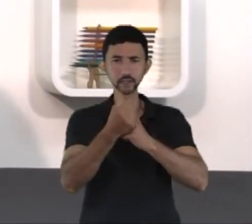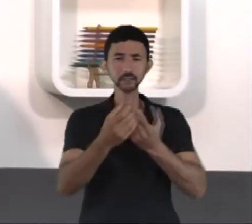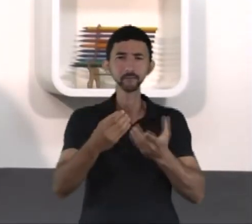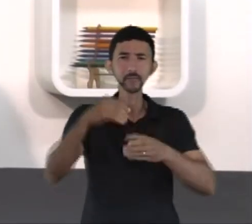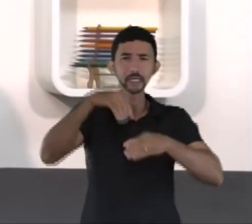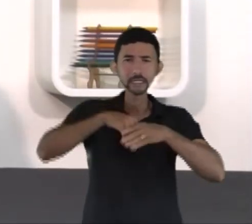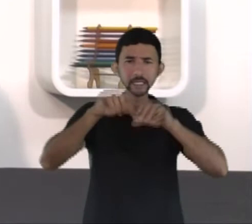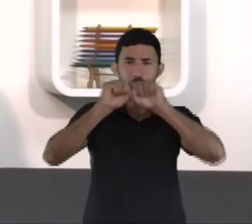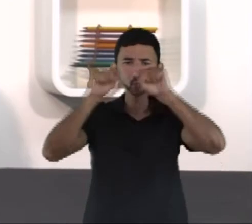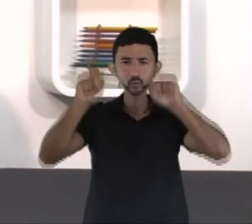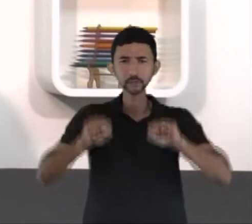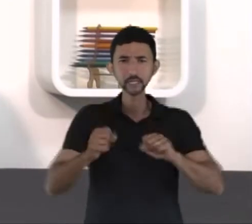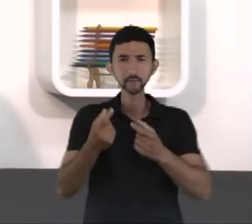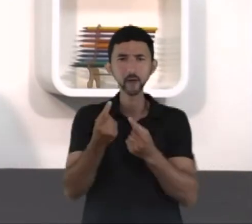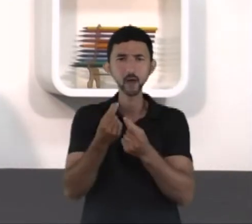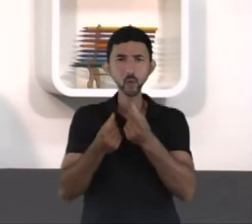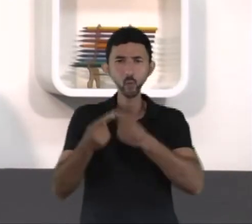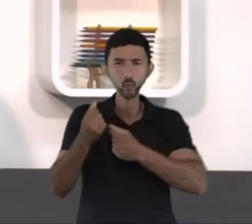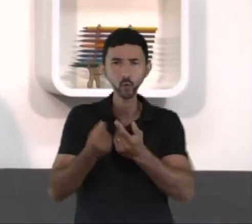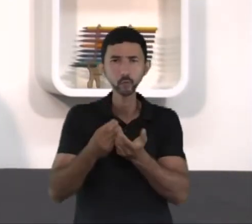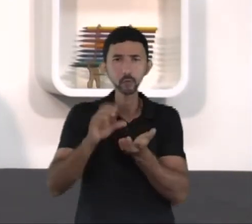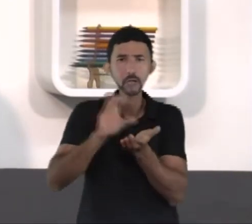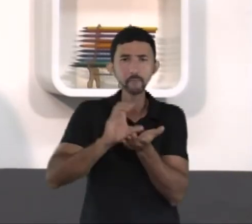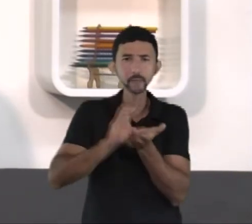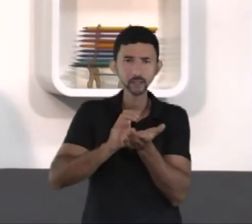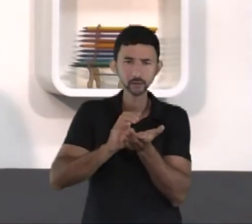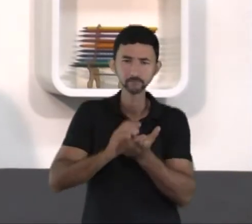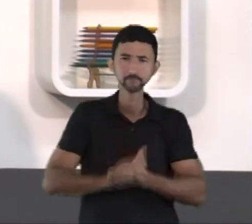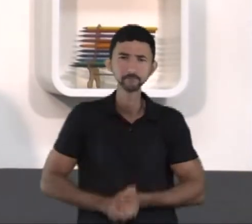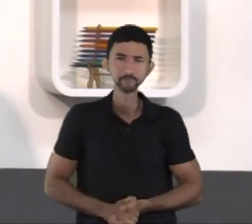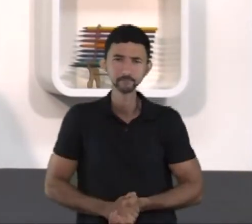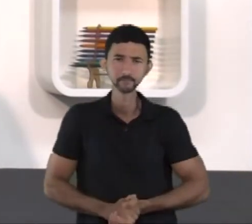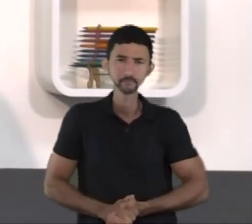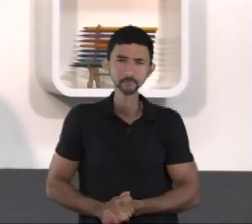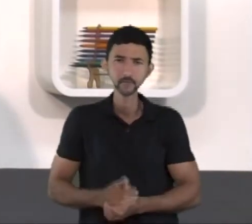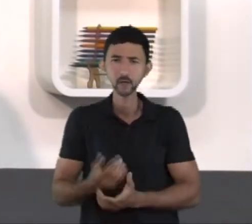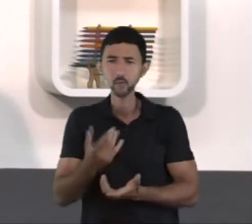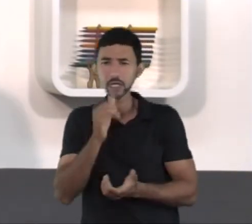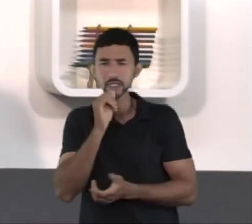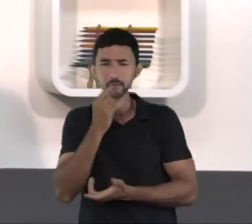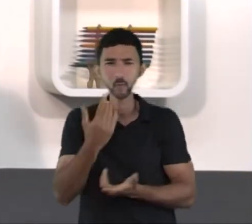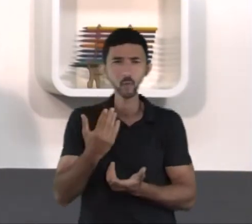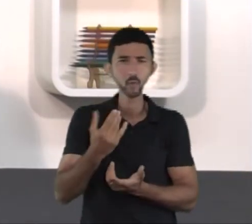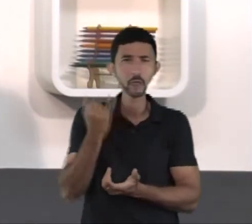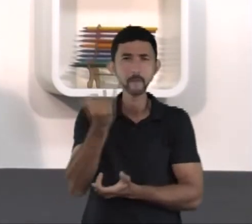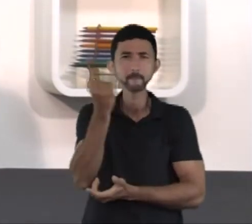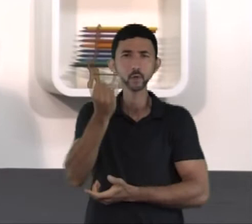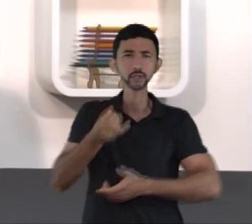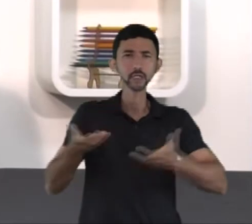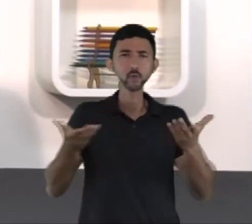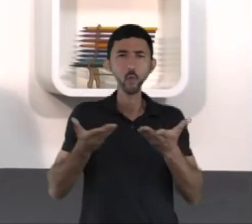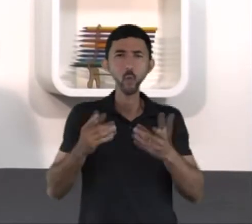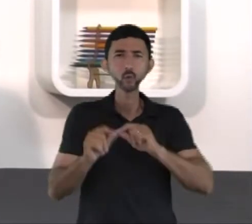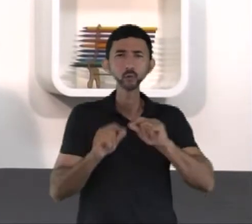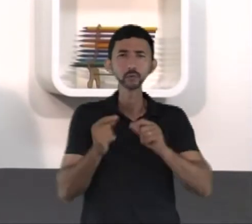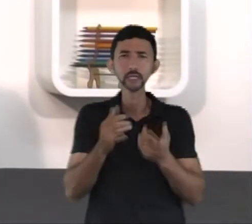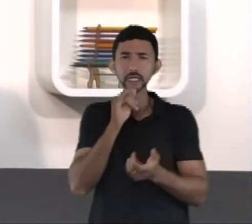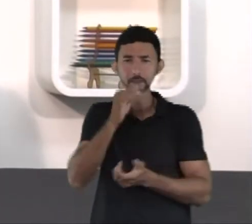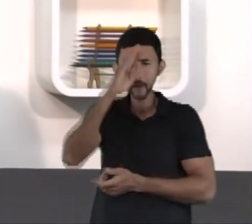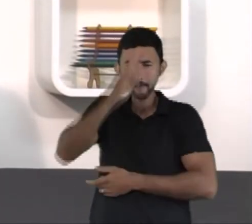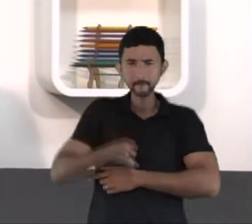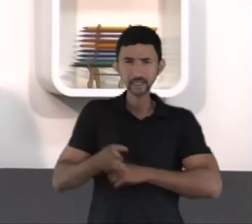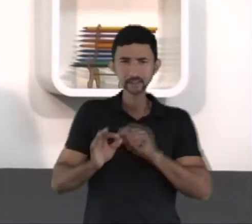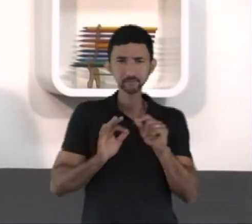do sistema econômico capitalista, tá? Outro aspecto importante é que hoje ele é o principal,